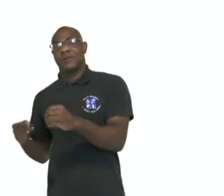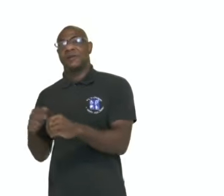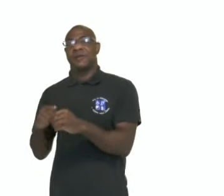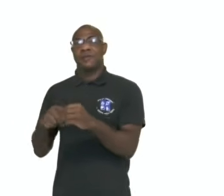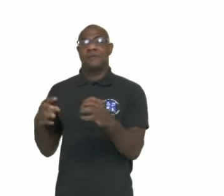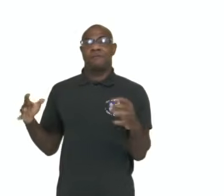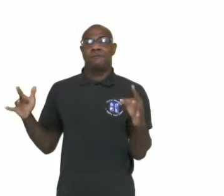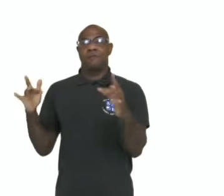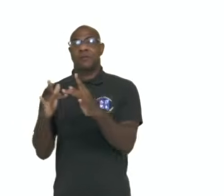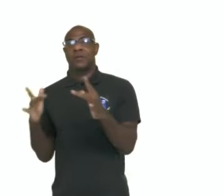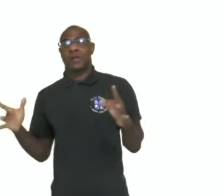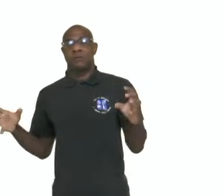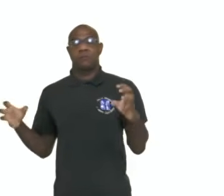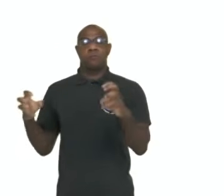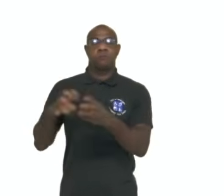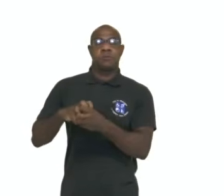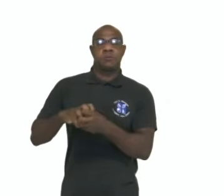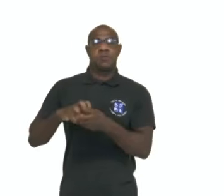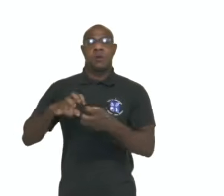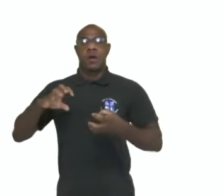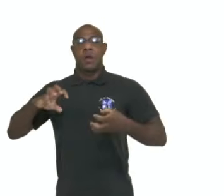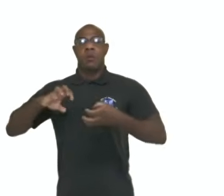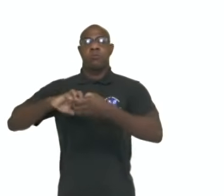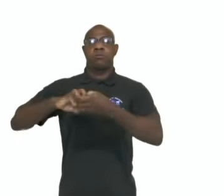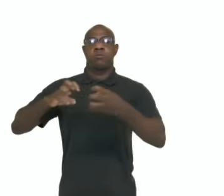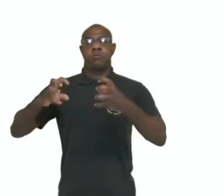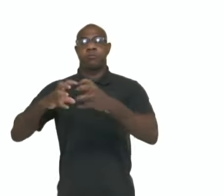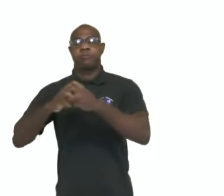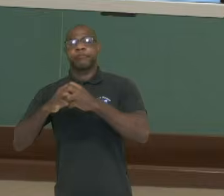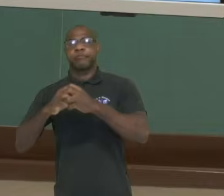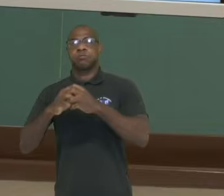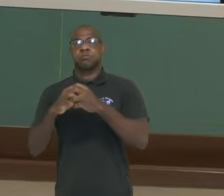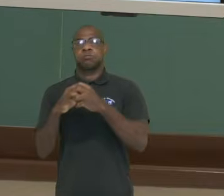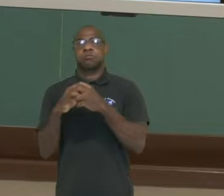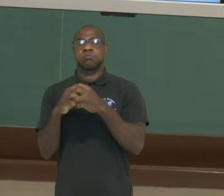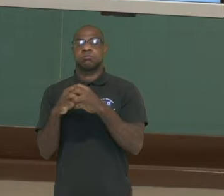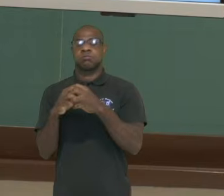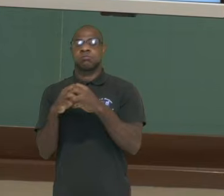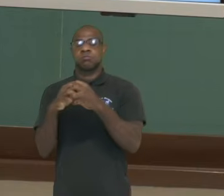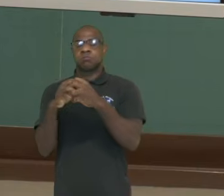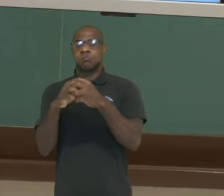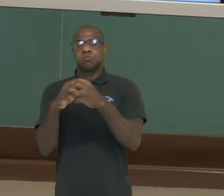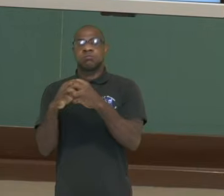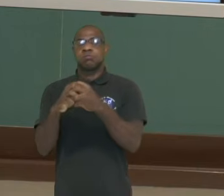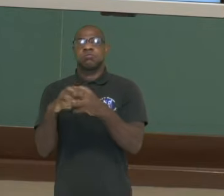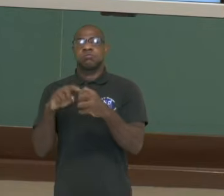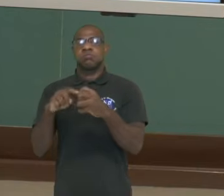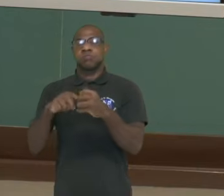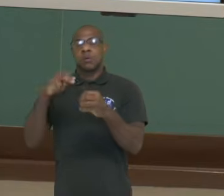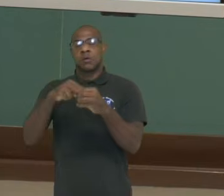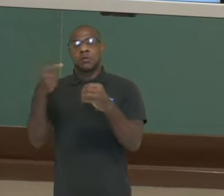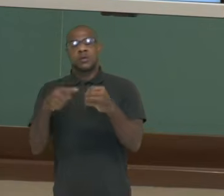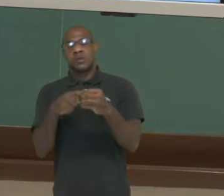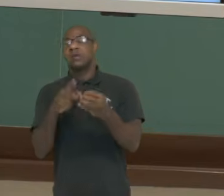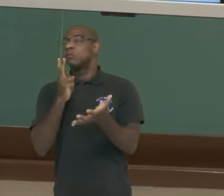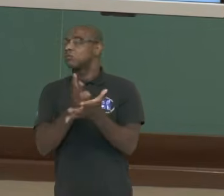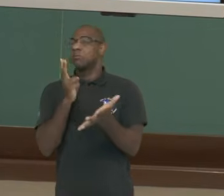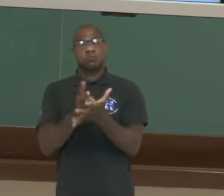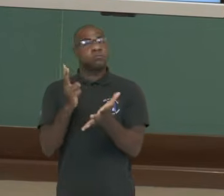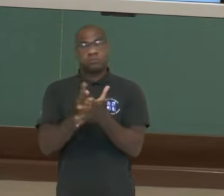em contato, então, o neutro, né? Eles entram em contato. O corpo neutro fica com a mesma